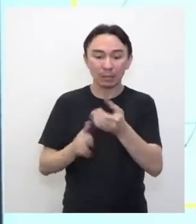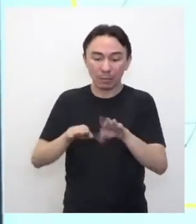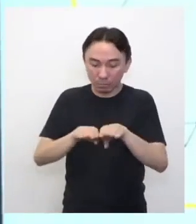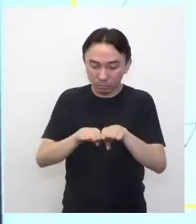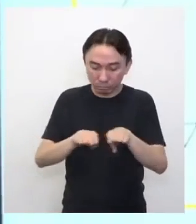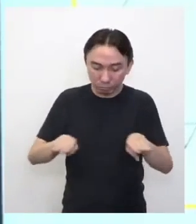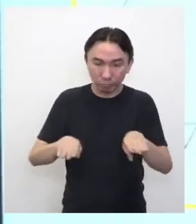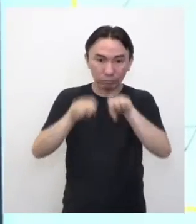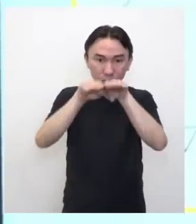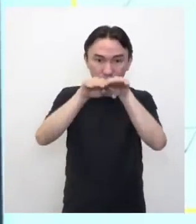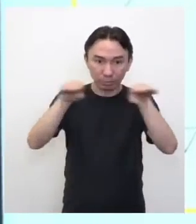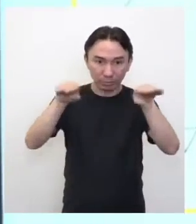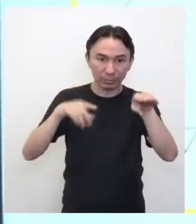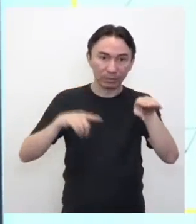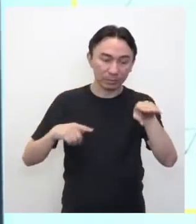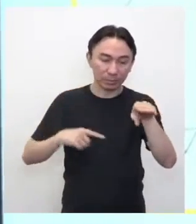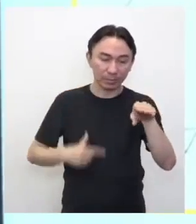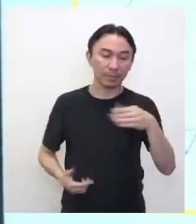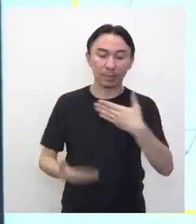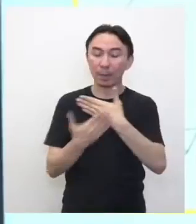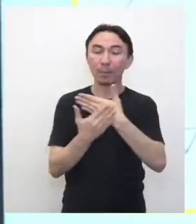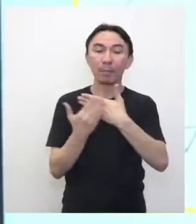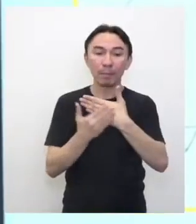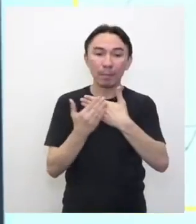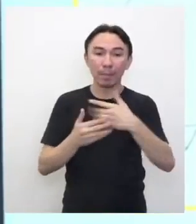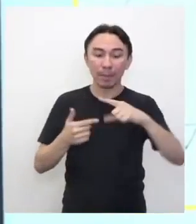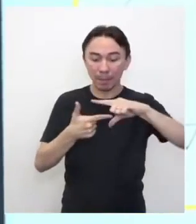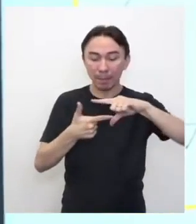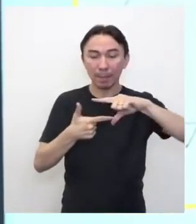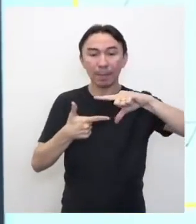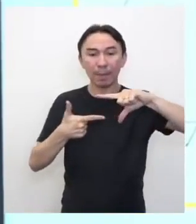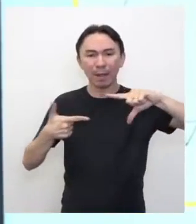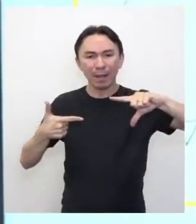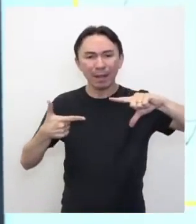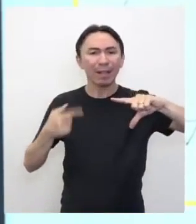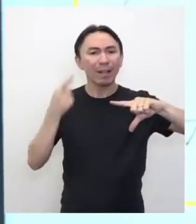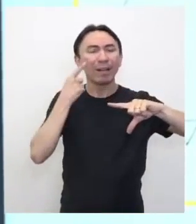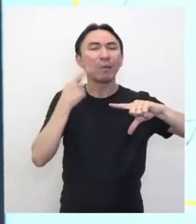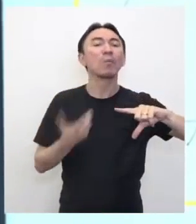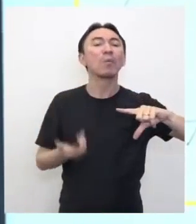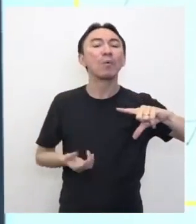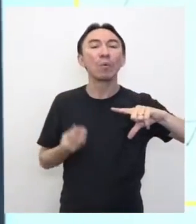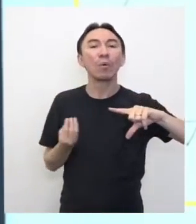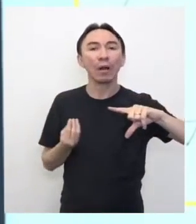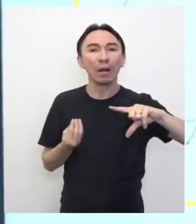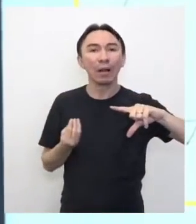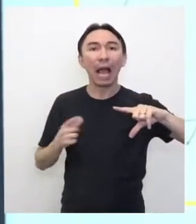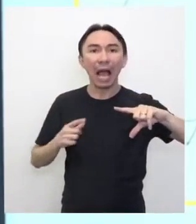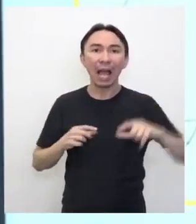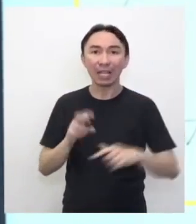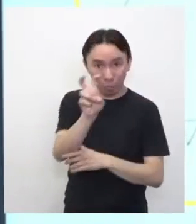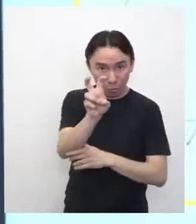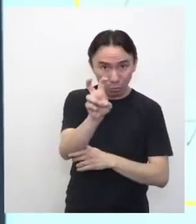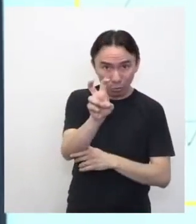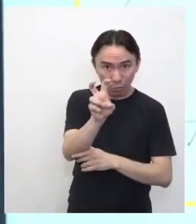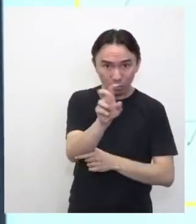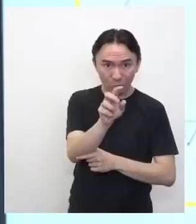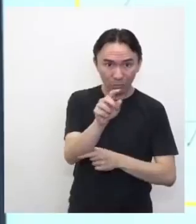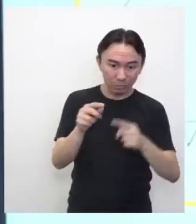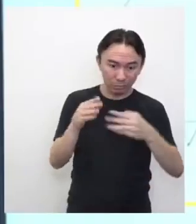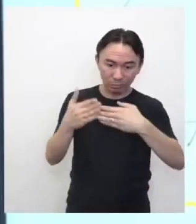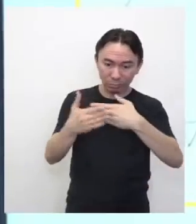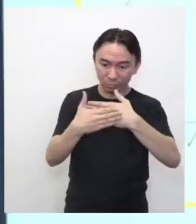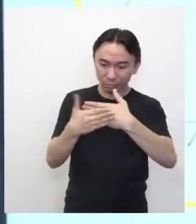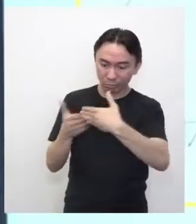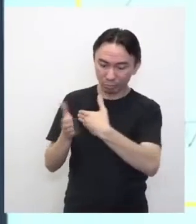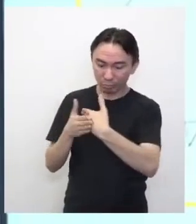A face lateral, retângulo. Olha a base, que formato que ela tem? Cinco lados? Então,